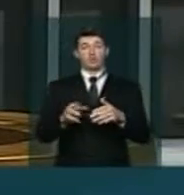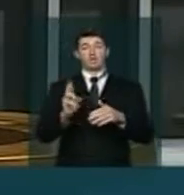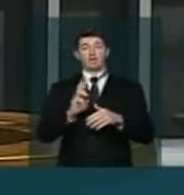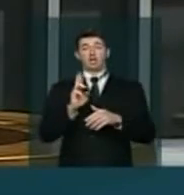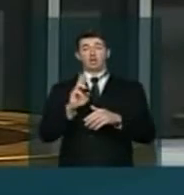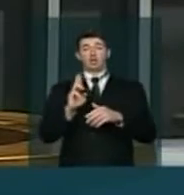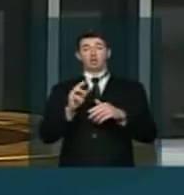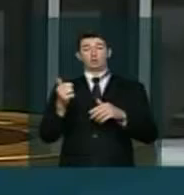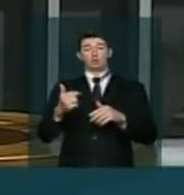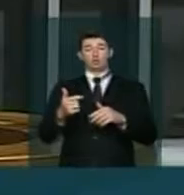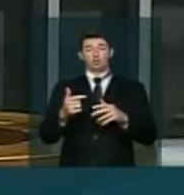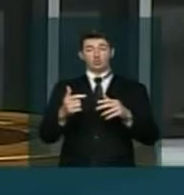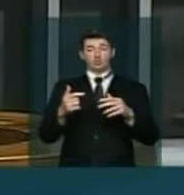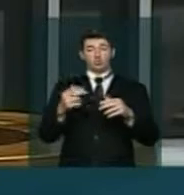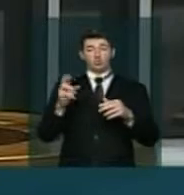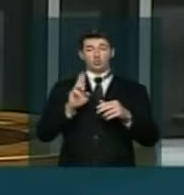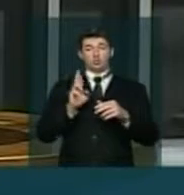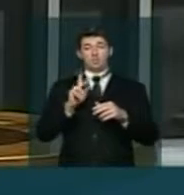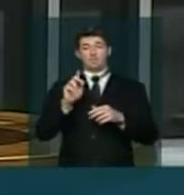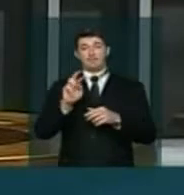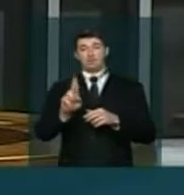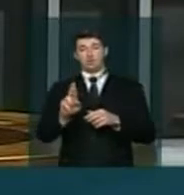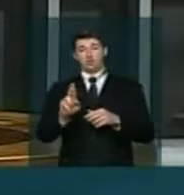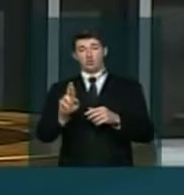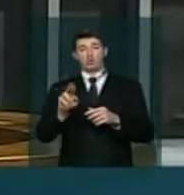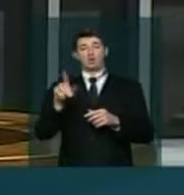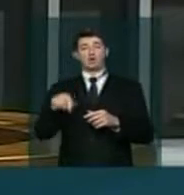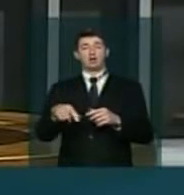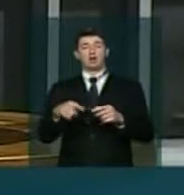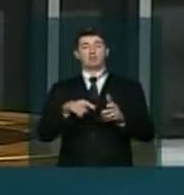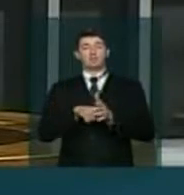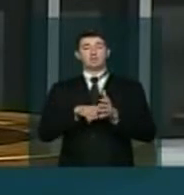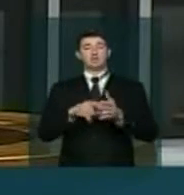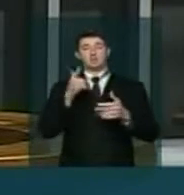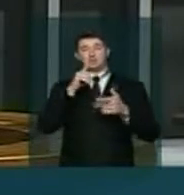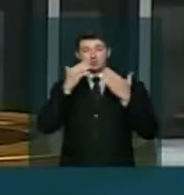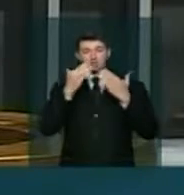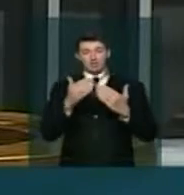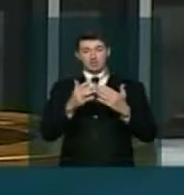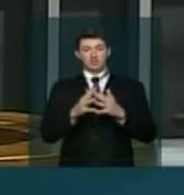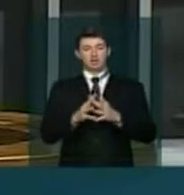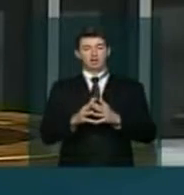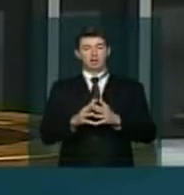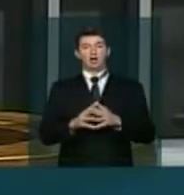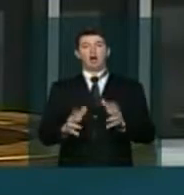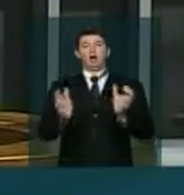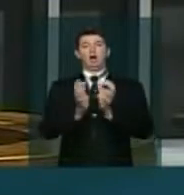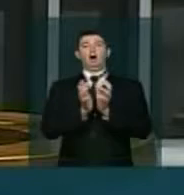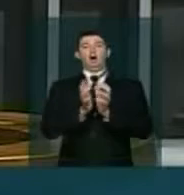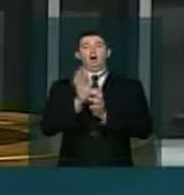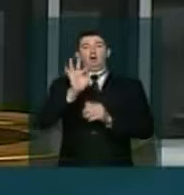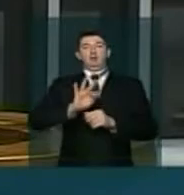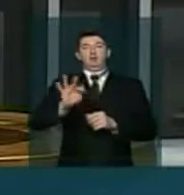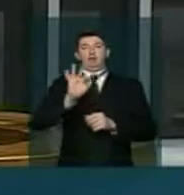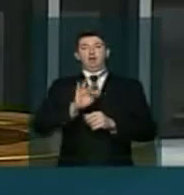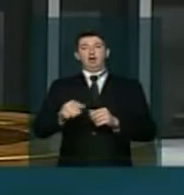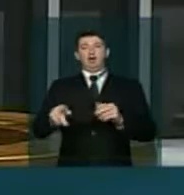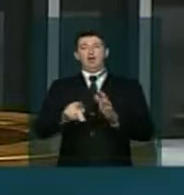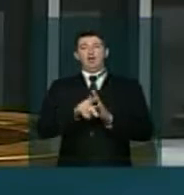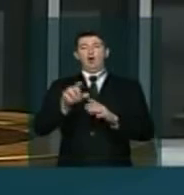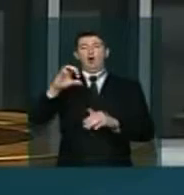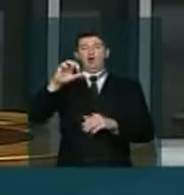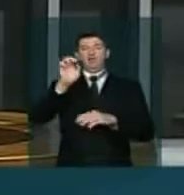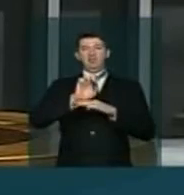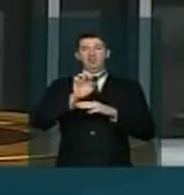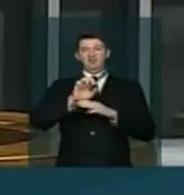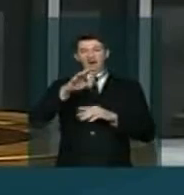Pró-Reitores de Pesquisa estão trabalhando na direção de um projeto para ser apresentado às bancadas federais dos novos estados